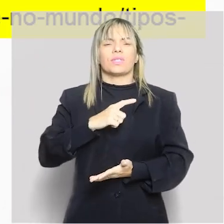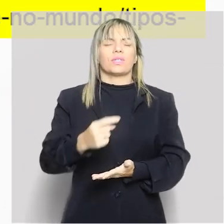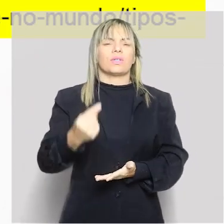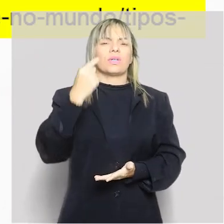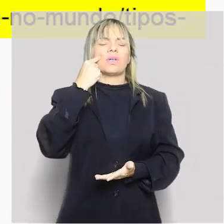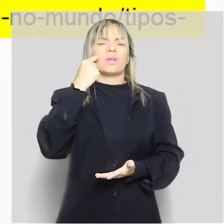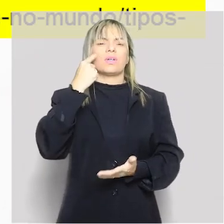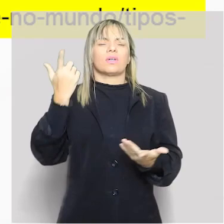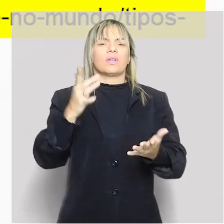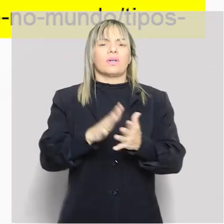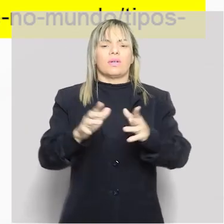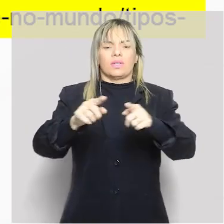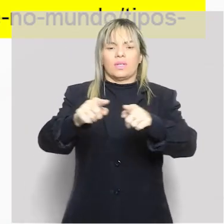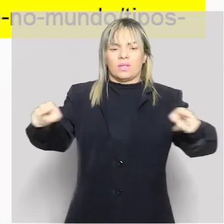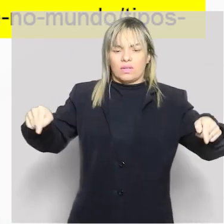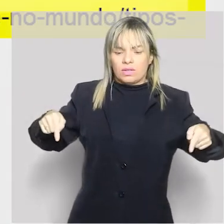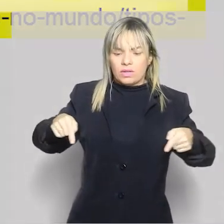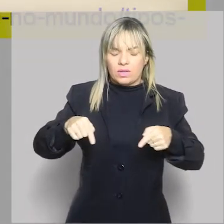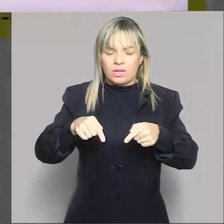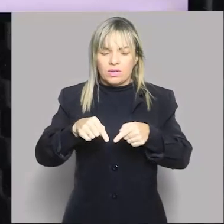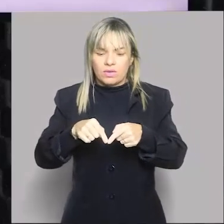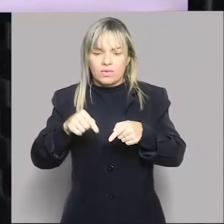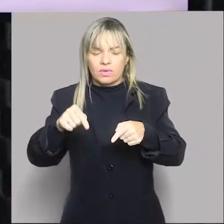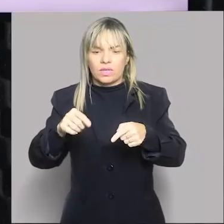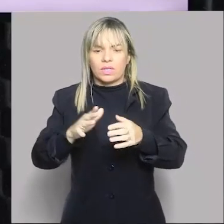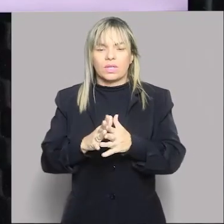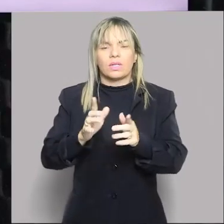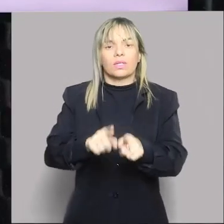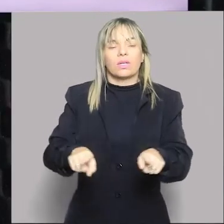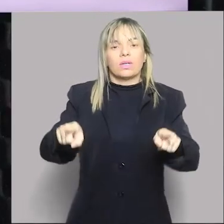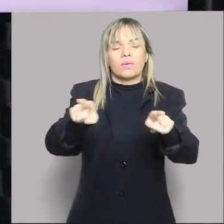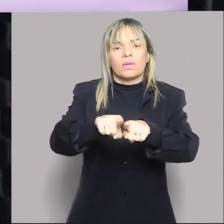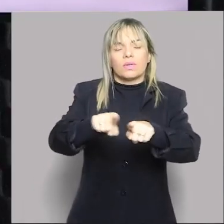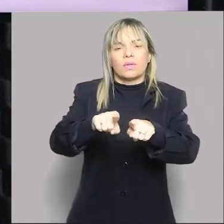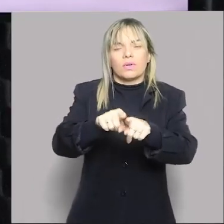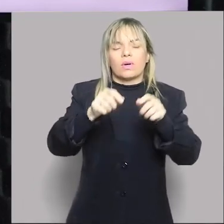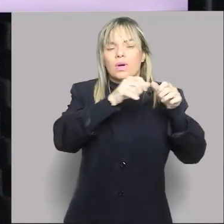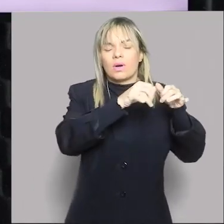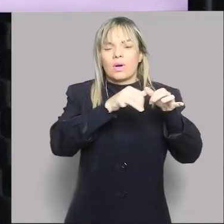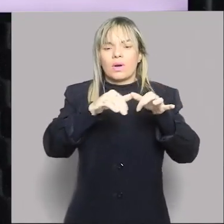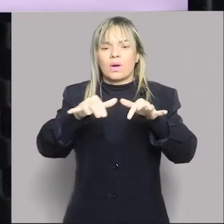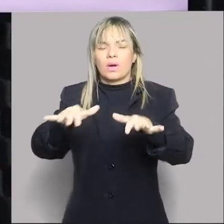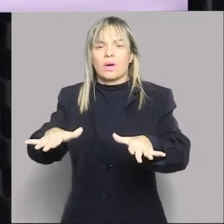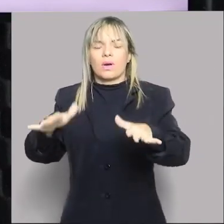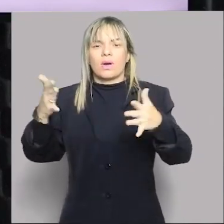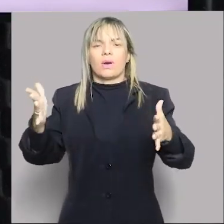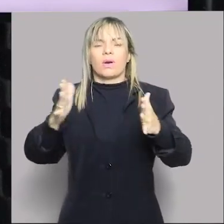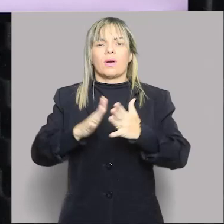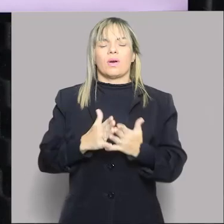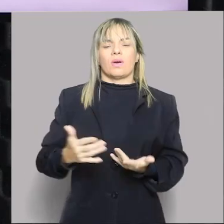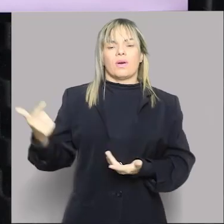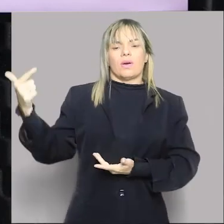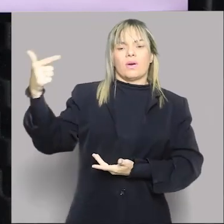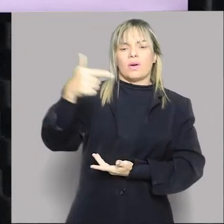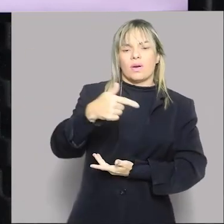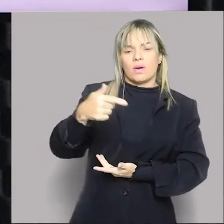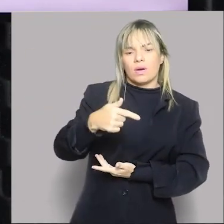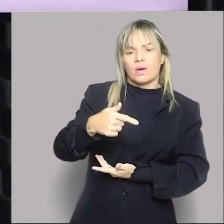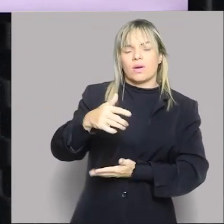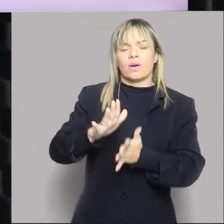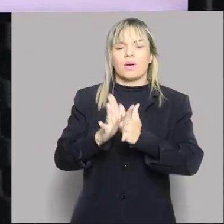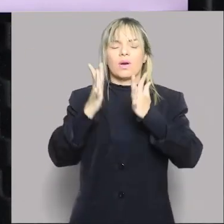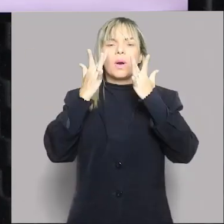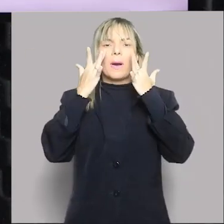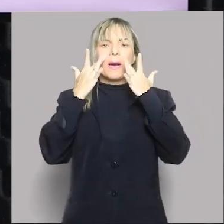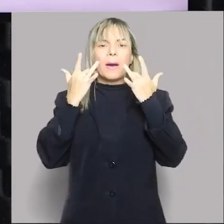cinema, parece o espaço físico. É o espaço físico, mas também é uma forma, uma manifestação, ou melhor, a 7ª arte, uma manifestação da